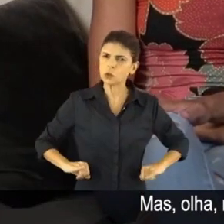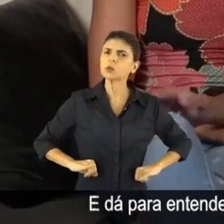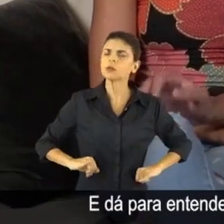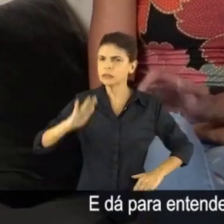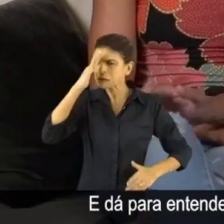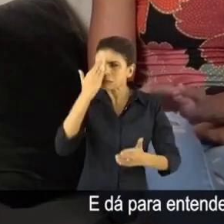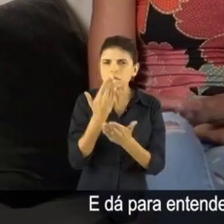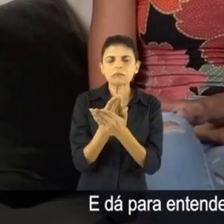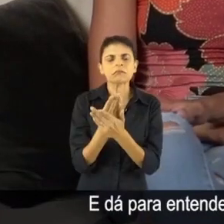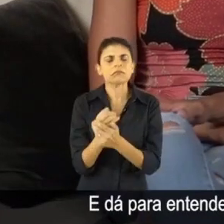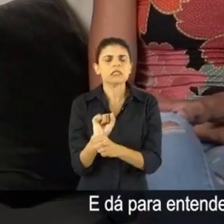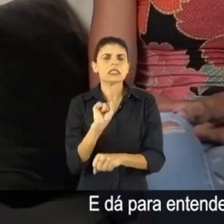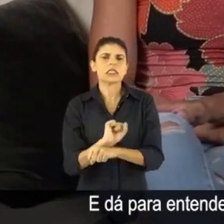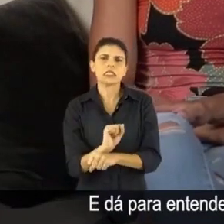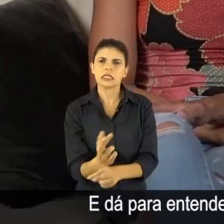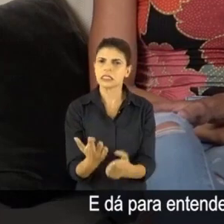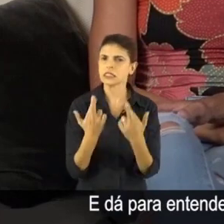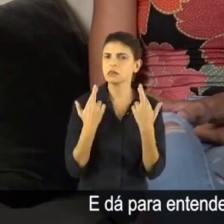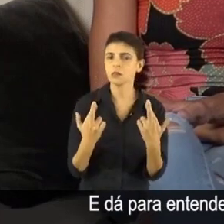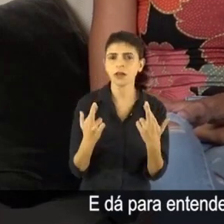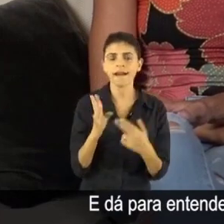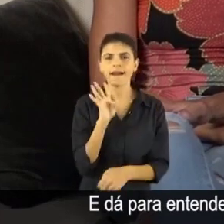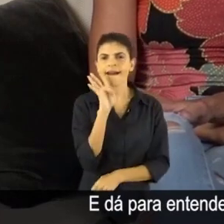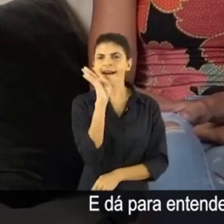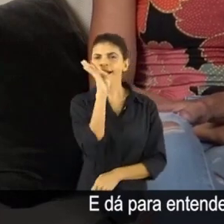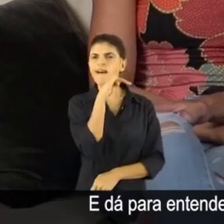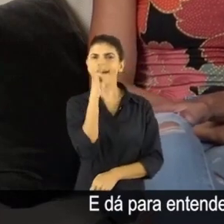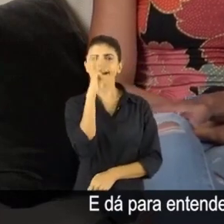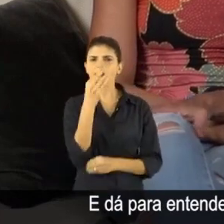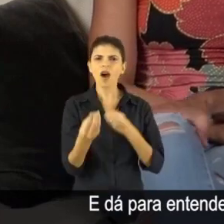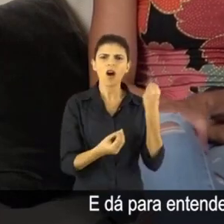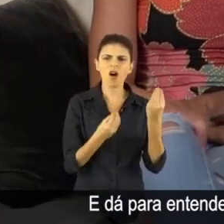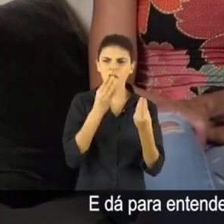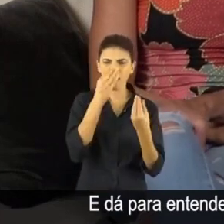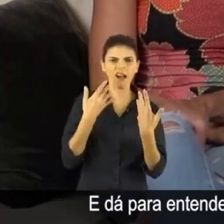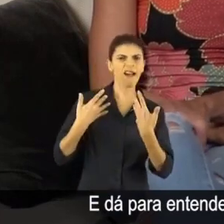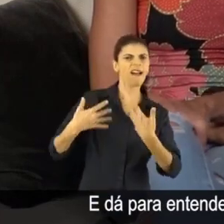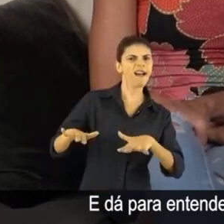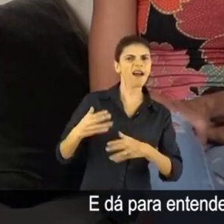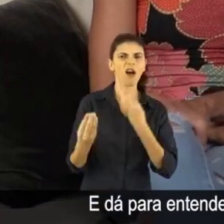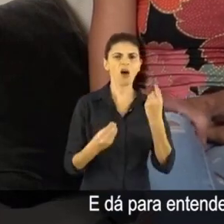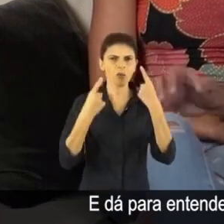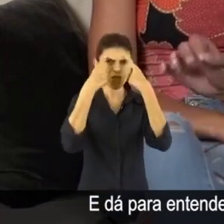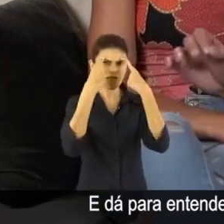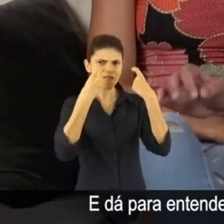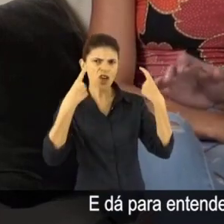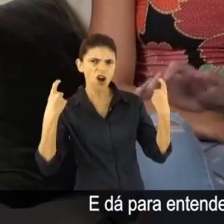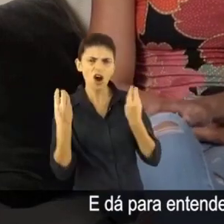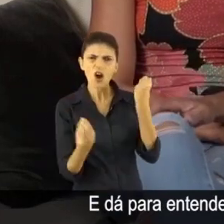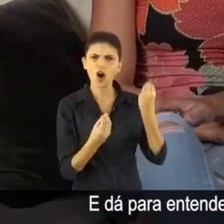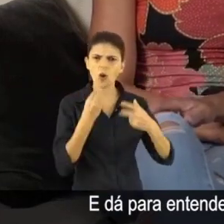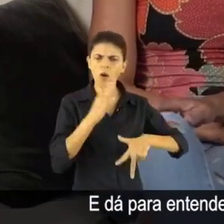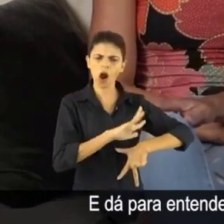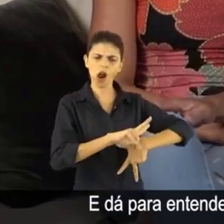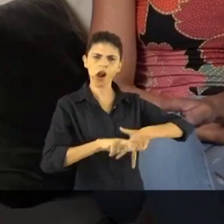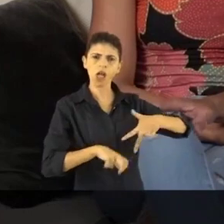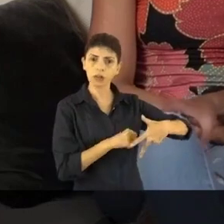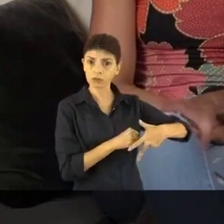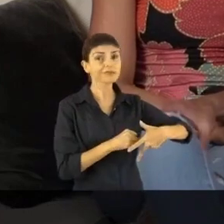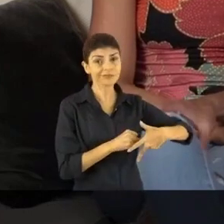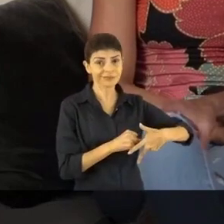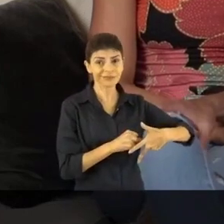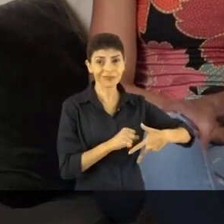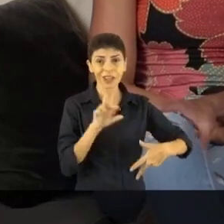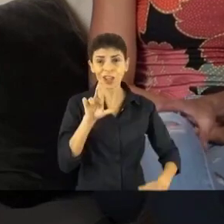esperança. E dá para entender por que resistimos a tanto descaso, tanta violência e tanta corrupção.